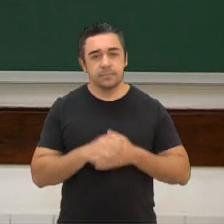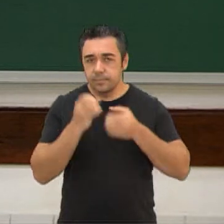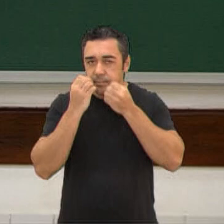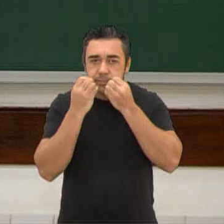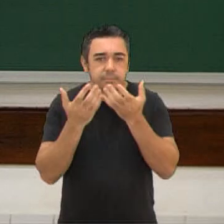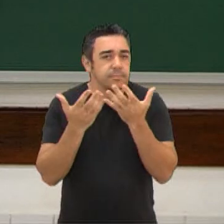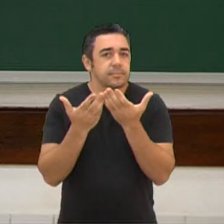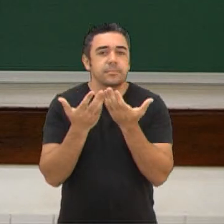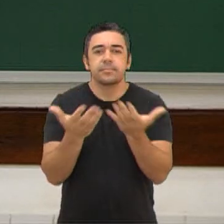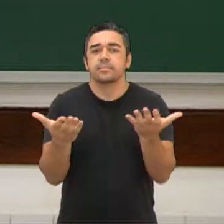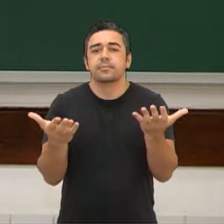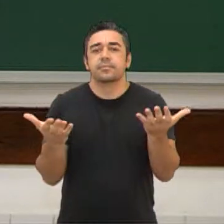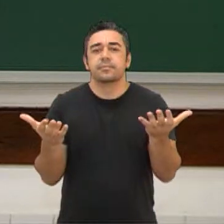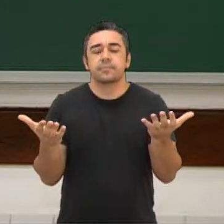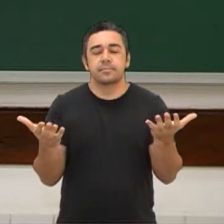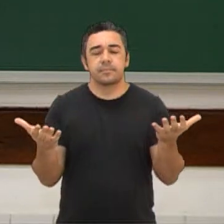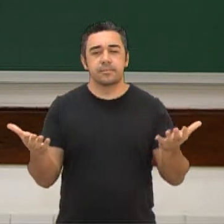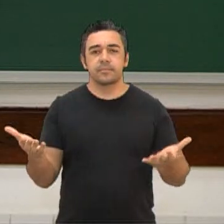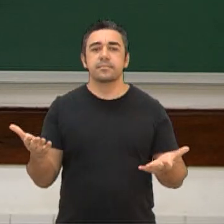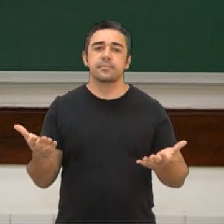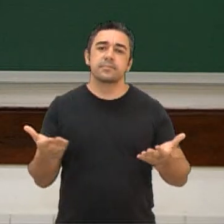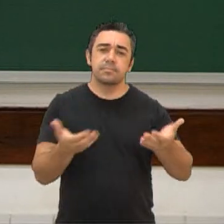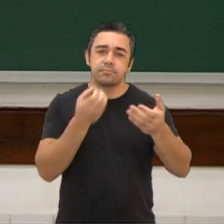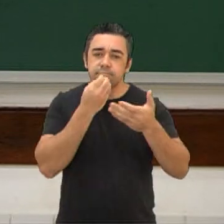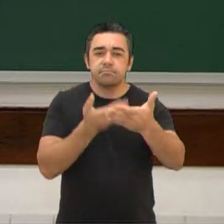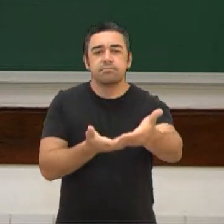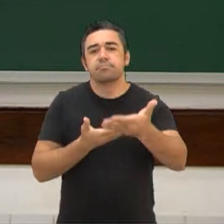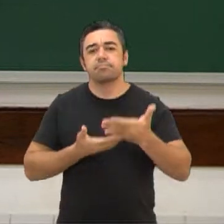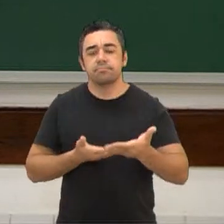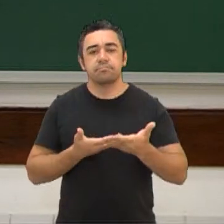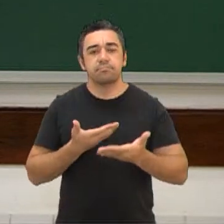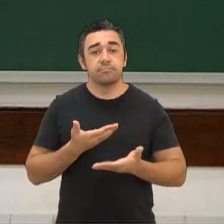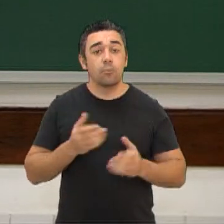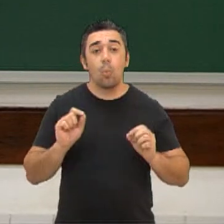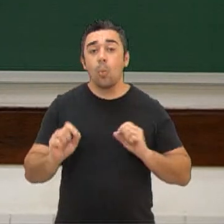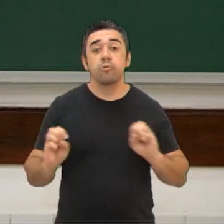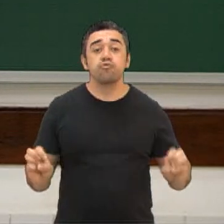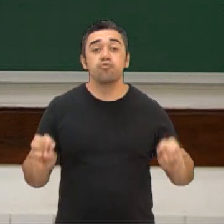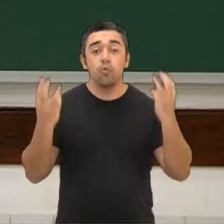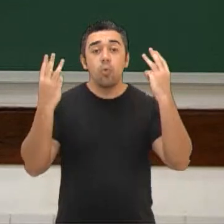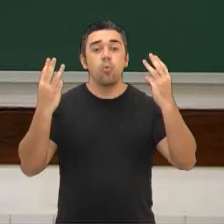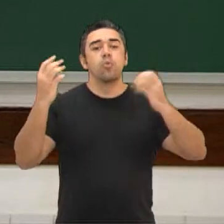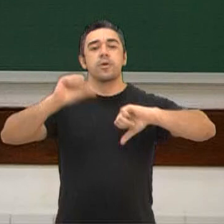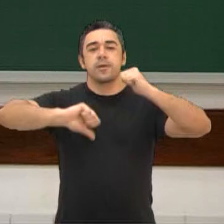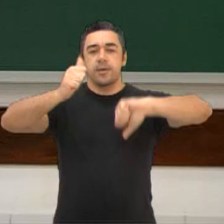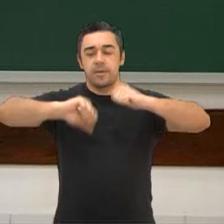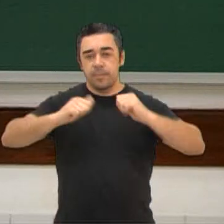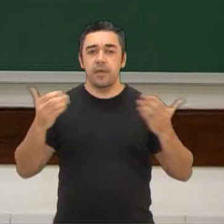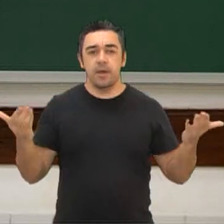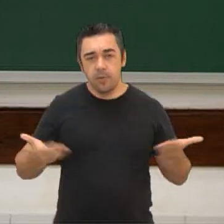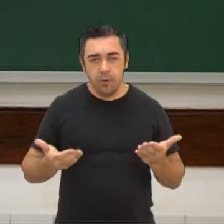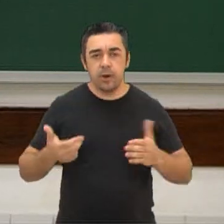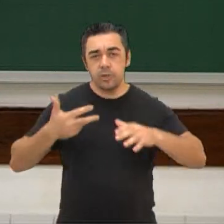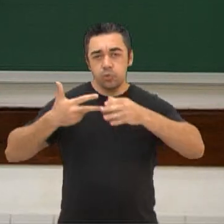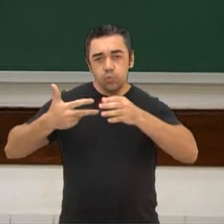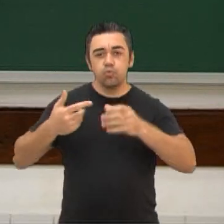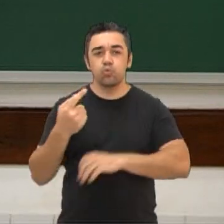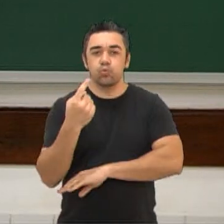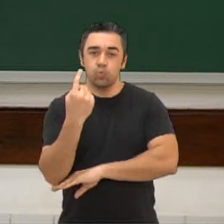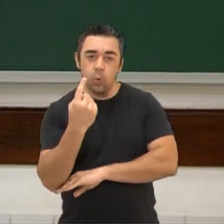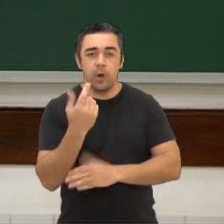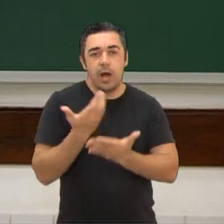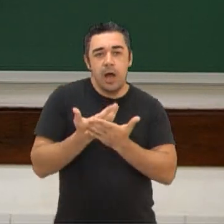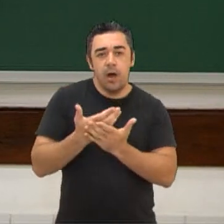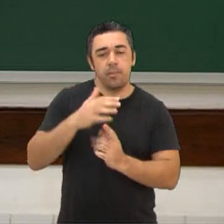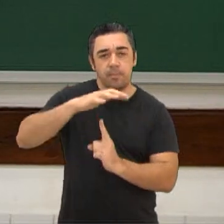Muito bem, senhoras e senhores, sejam muito bem-vindos para mais este Show de Química, diretamente dos estúdios 1 do